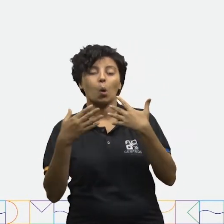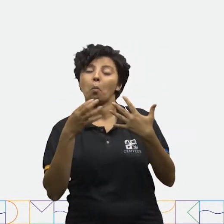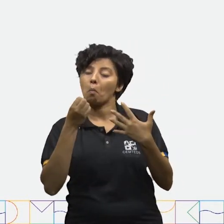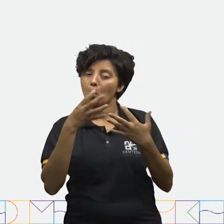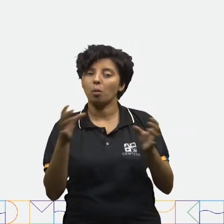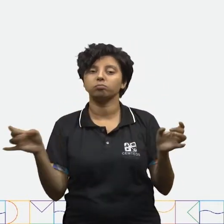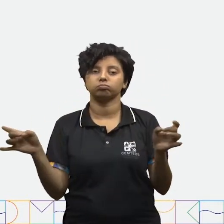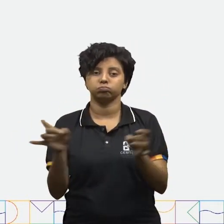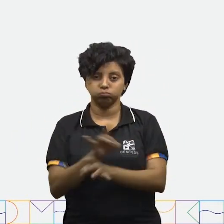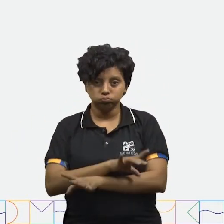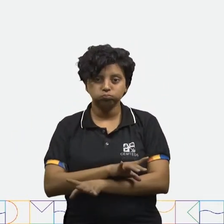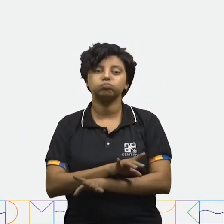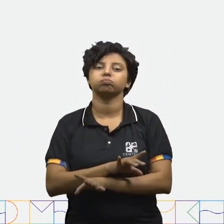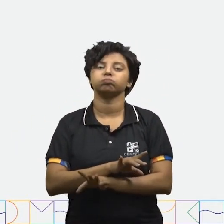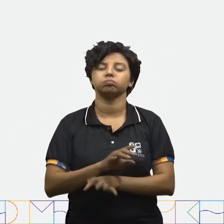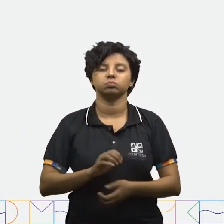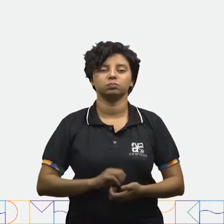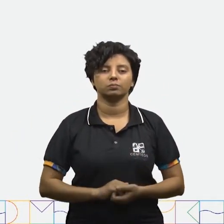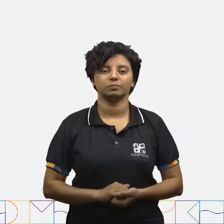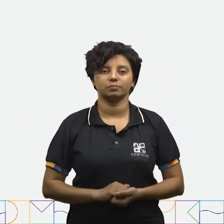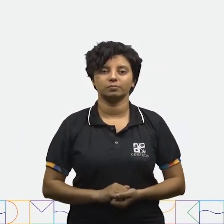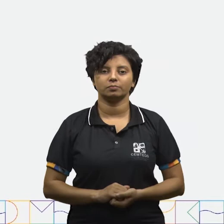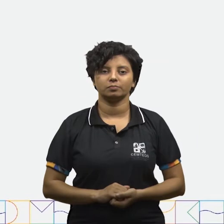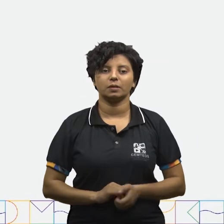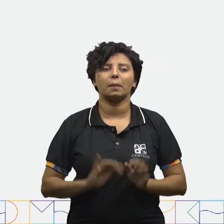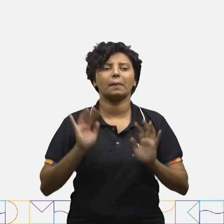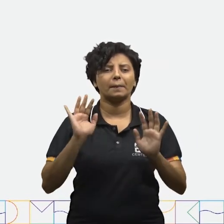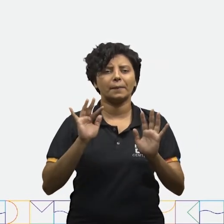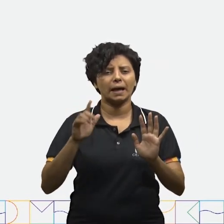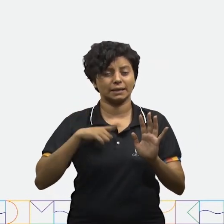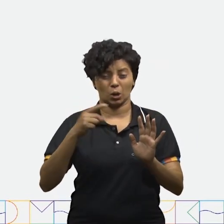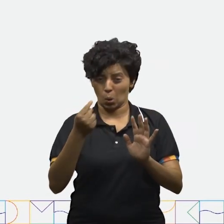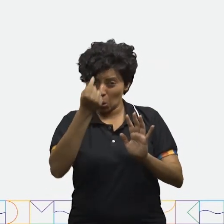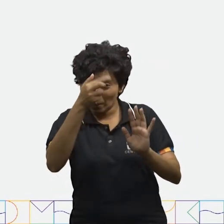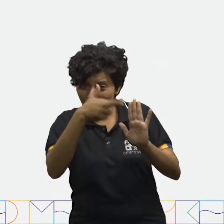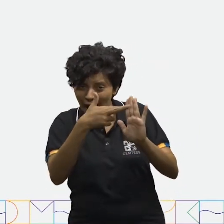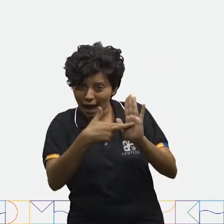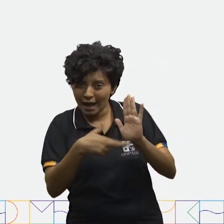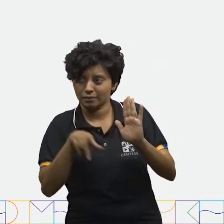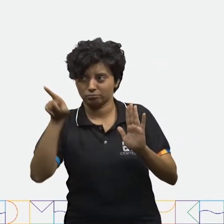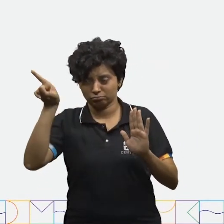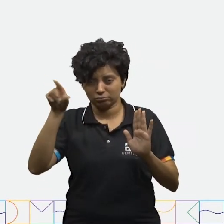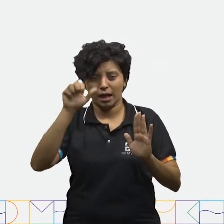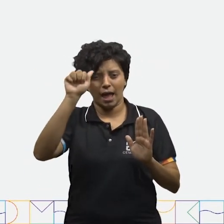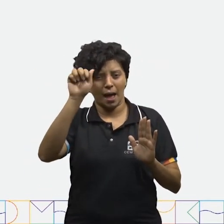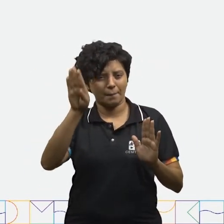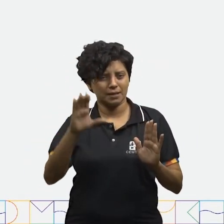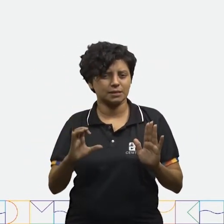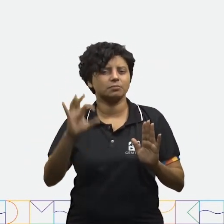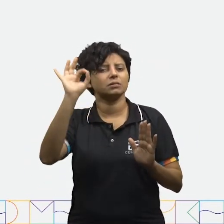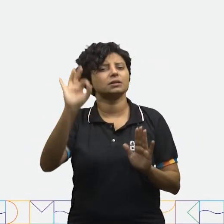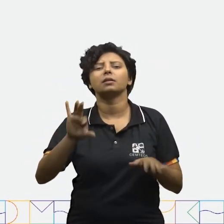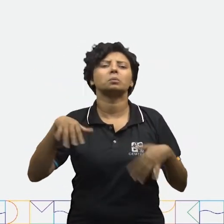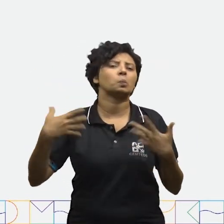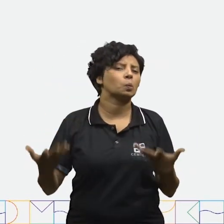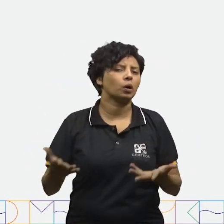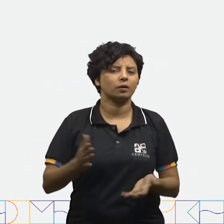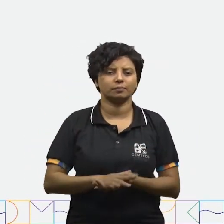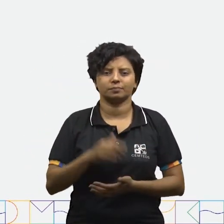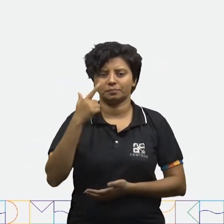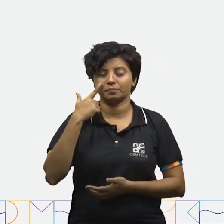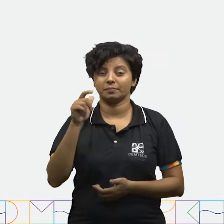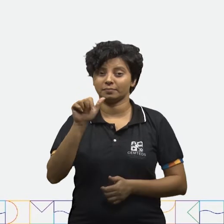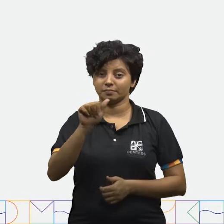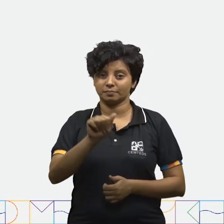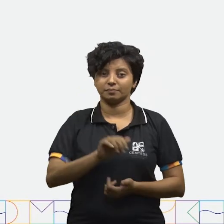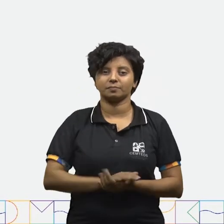que a conversação espontânea aconteça da melhor forma possível. Mas tem uma regrinha apenas aí que está correta. Vamos